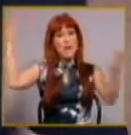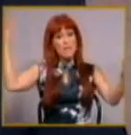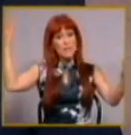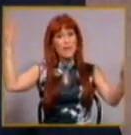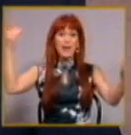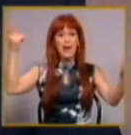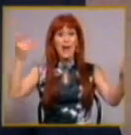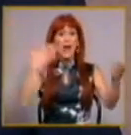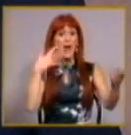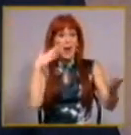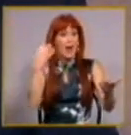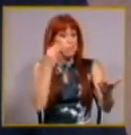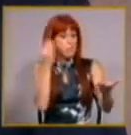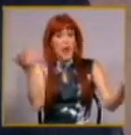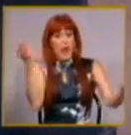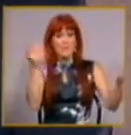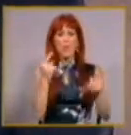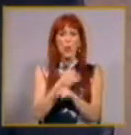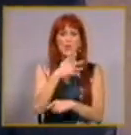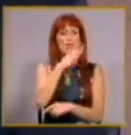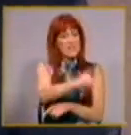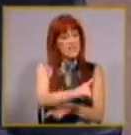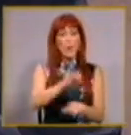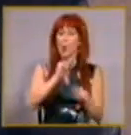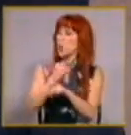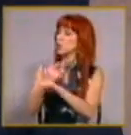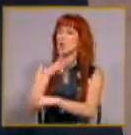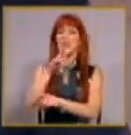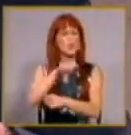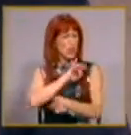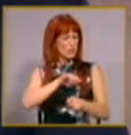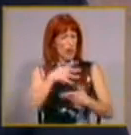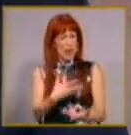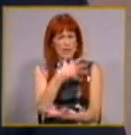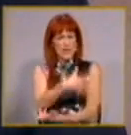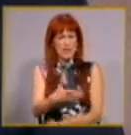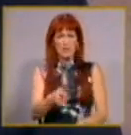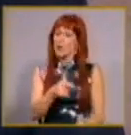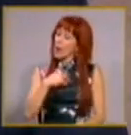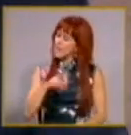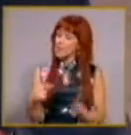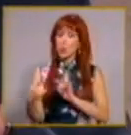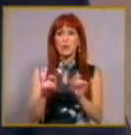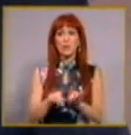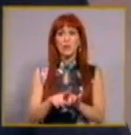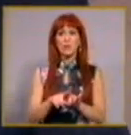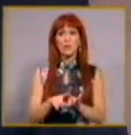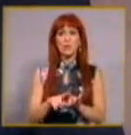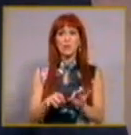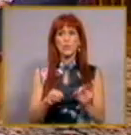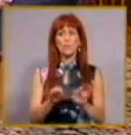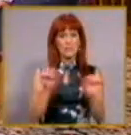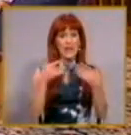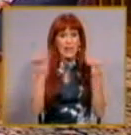isso é uma evidência. E, portanto, uma coisa é dizer isso, outra coisa é dizer aquilo que o Sr. Deputado diz. E nós, convém que neste debate... Paula Santos, vamos alargar o